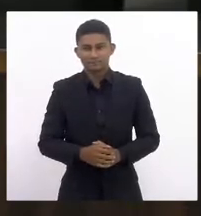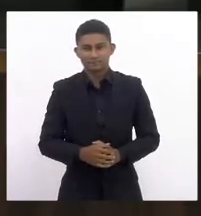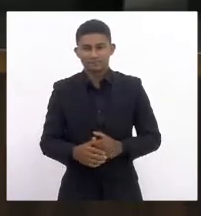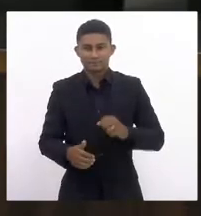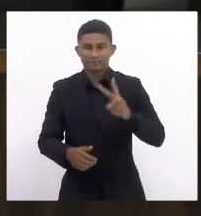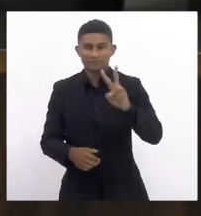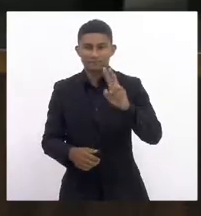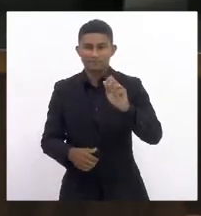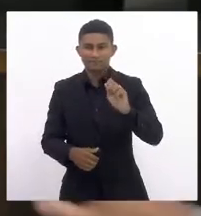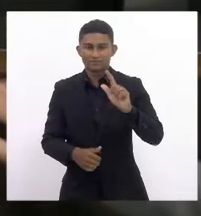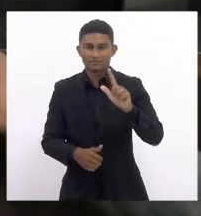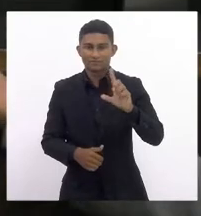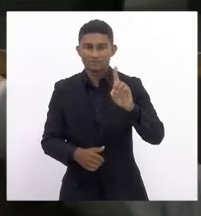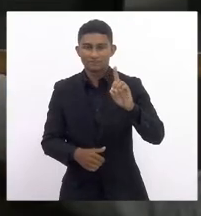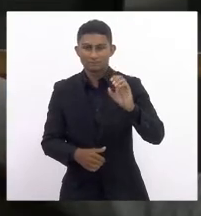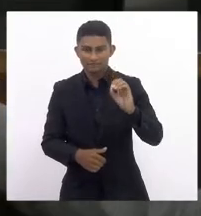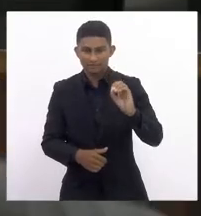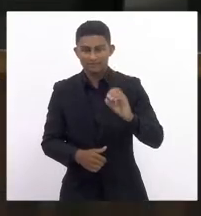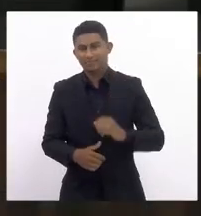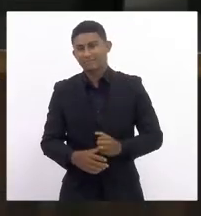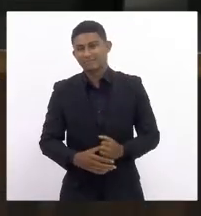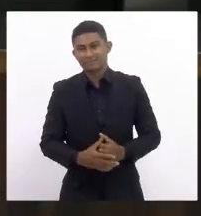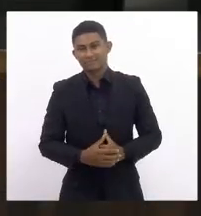Valdo Ceasa.